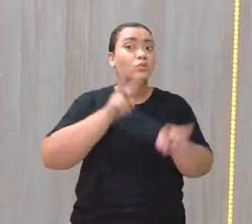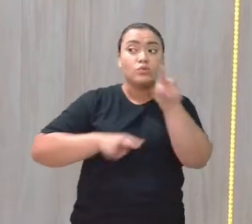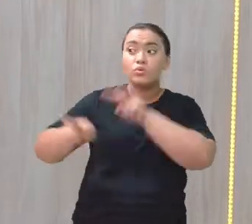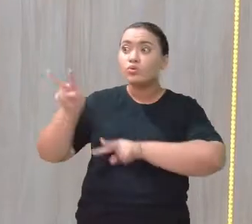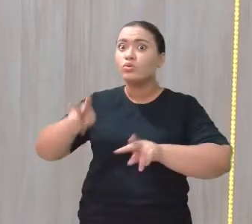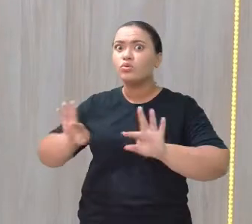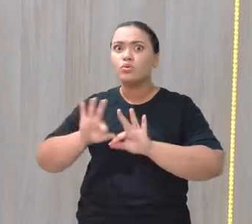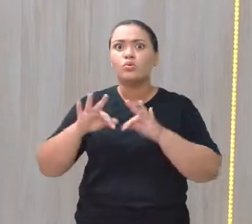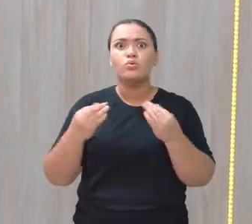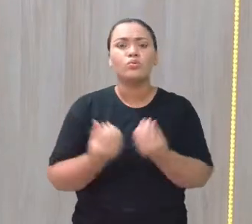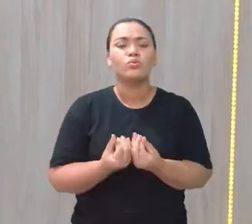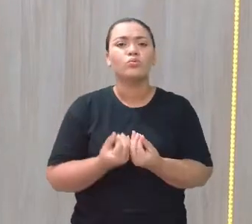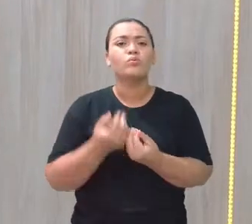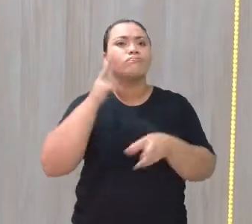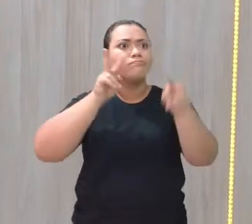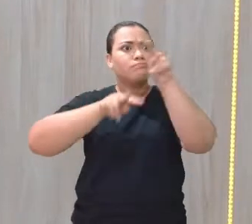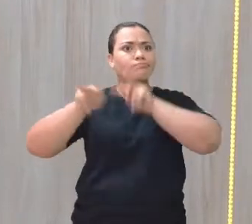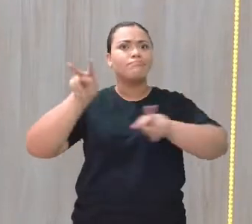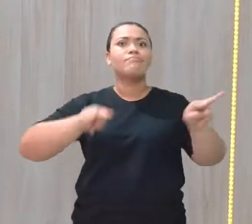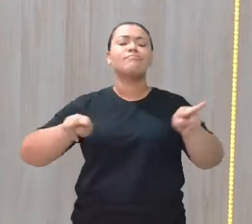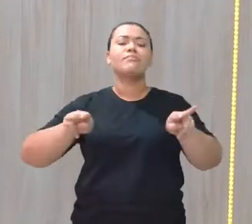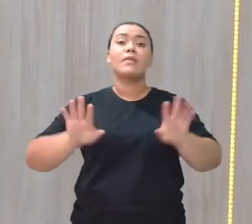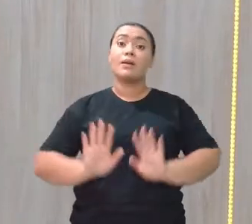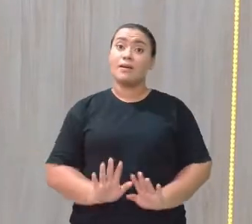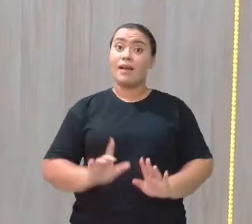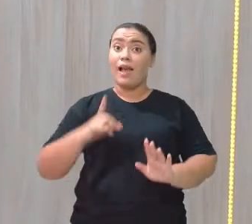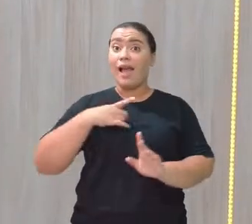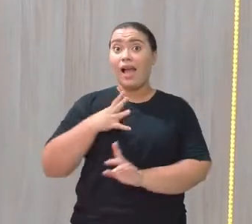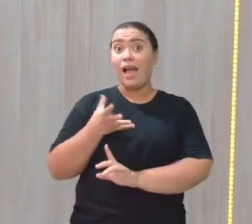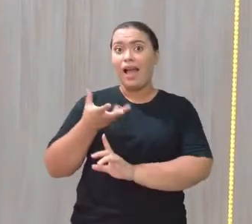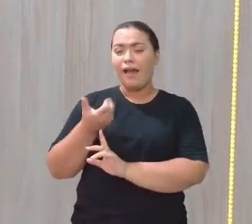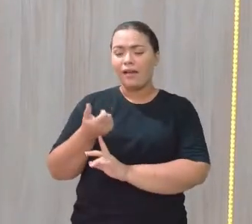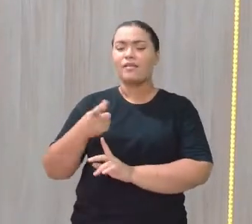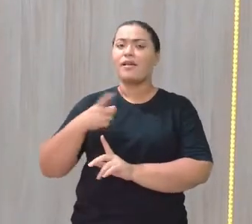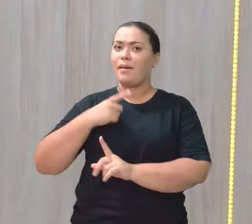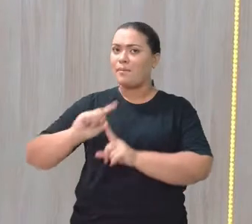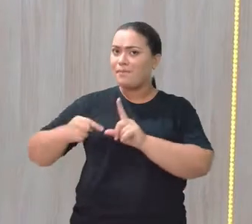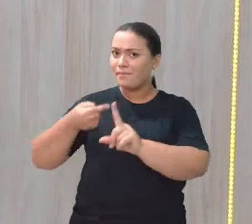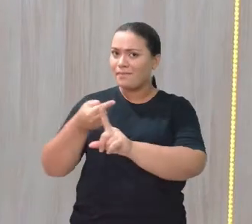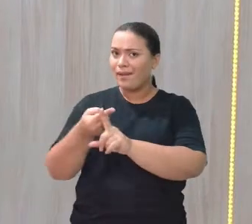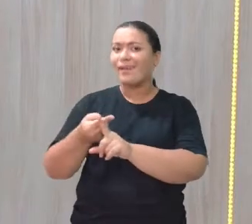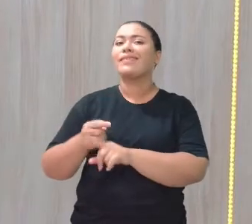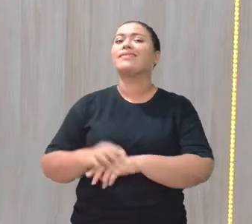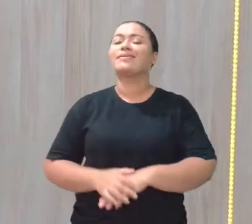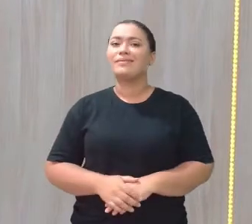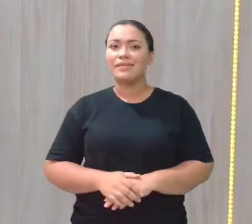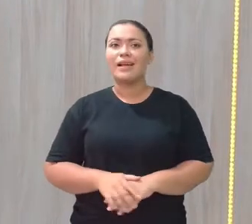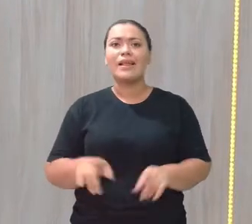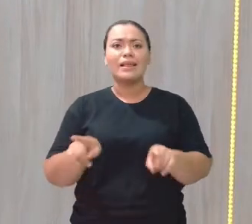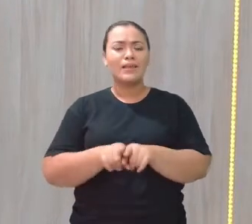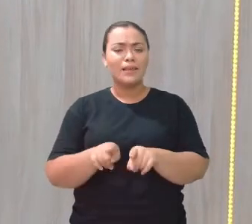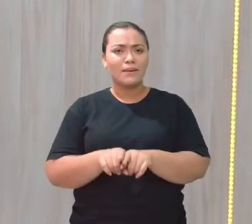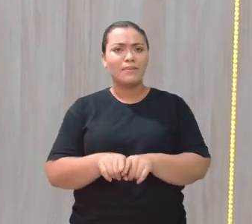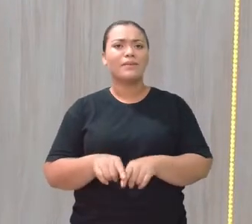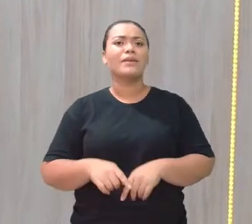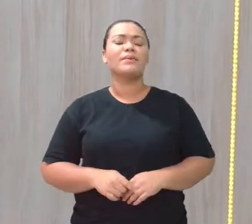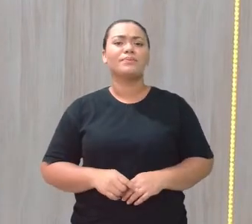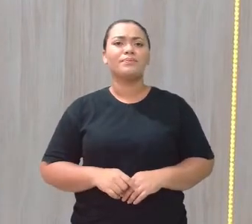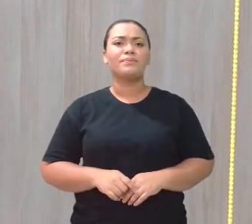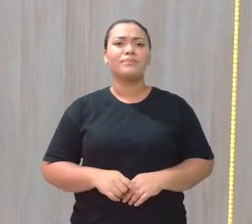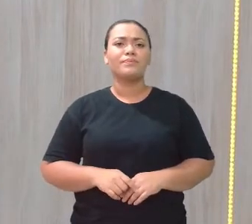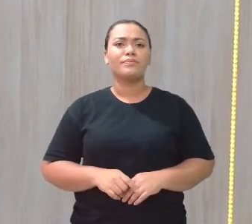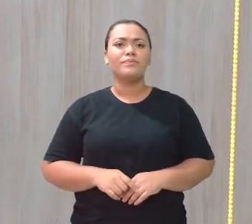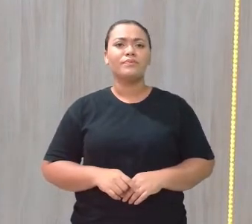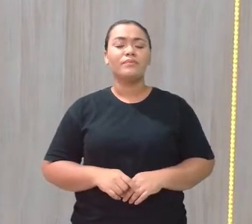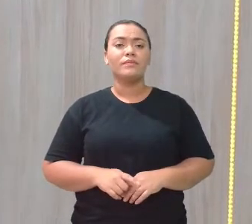que o olho alcança. Mas na arte é mais alguma coisa. É também aquilo que